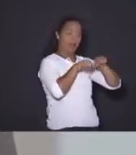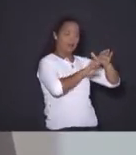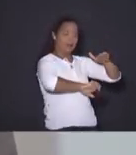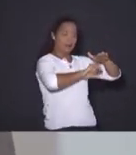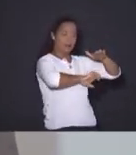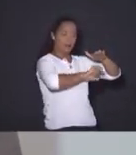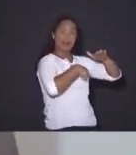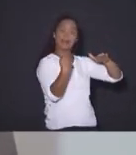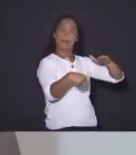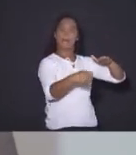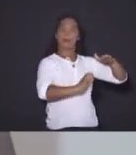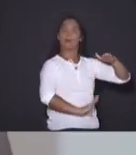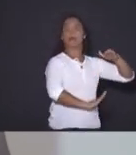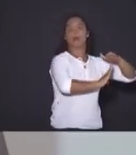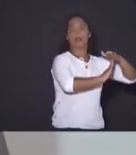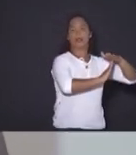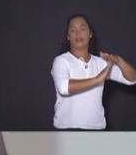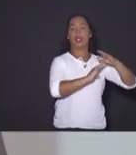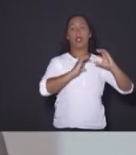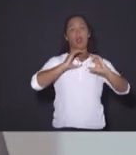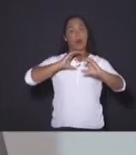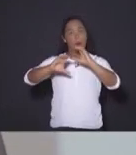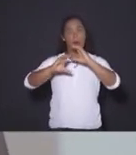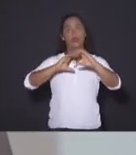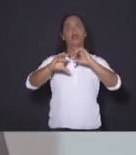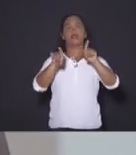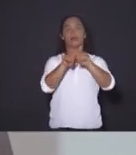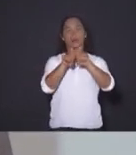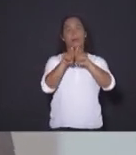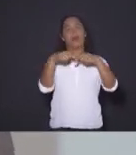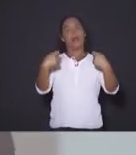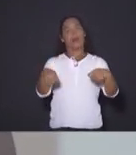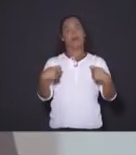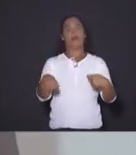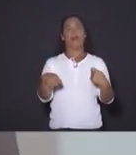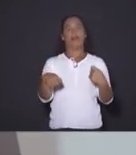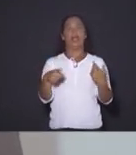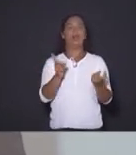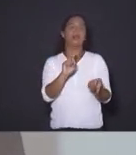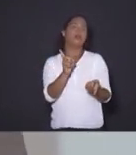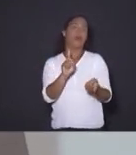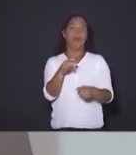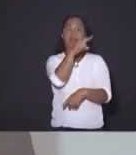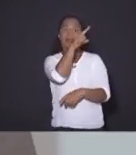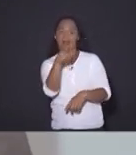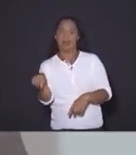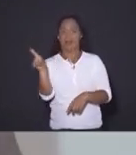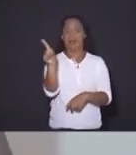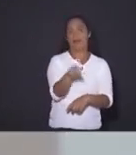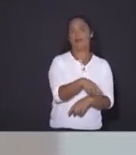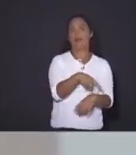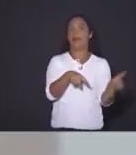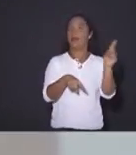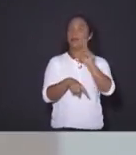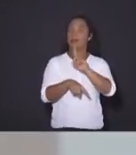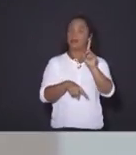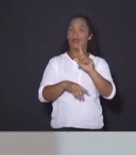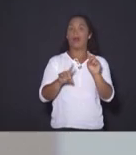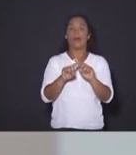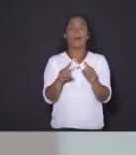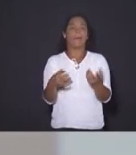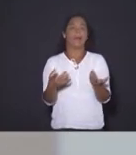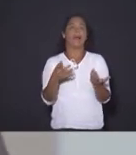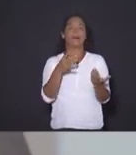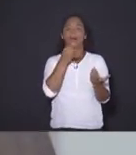com os meios de comunicação de massa não se trata de implantar um sistema de censura mas é óbvio que não podemos ter um